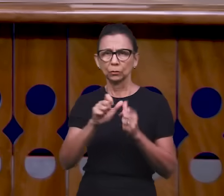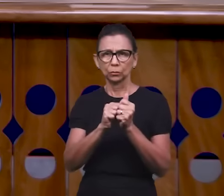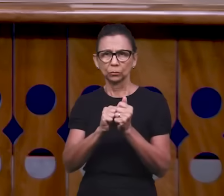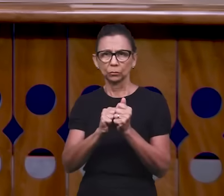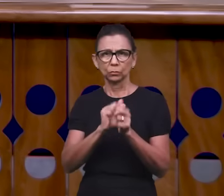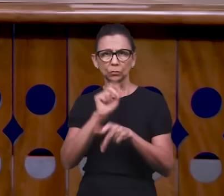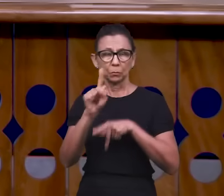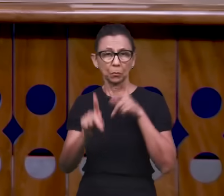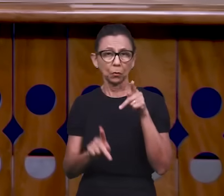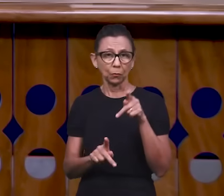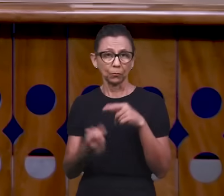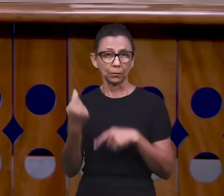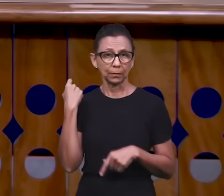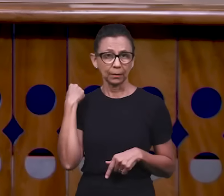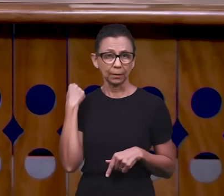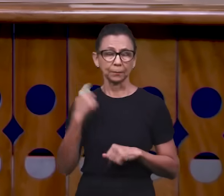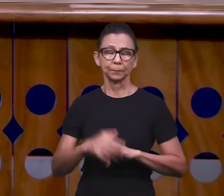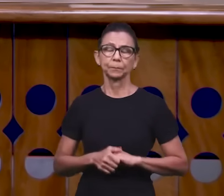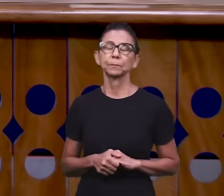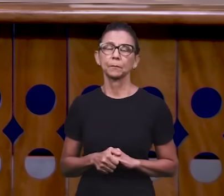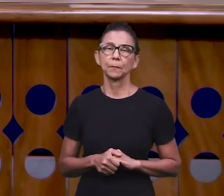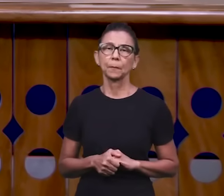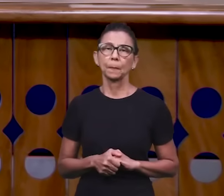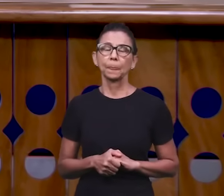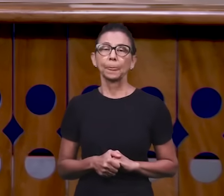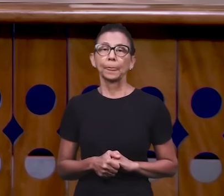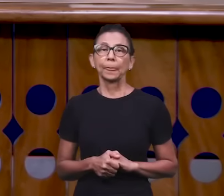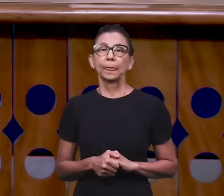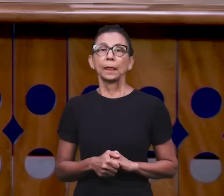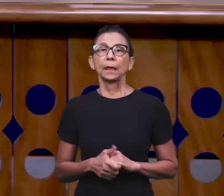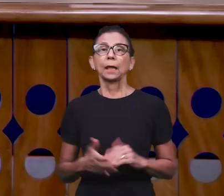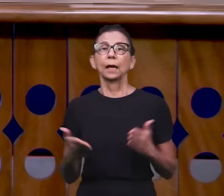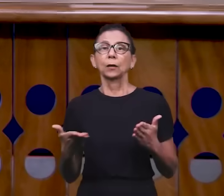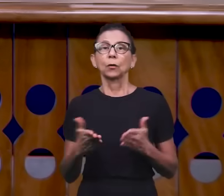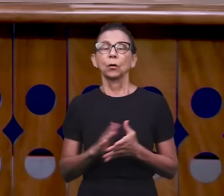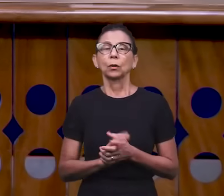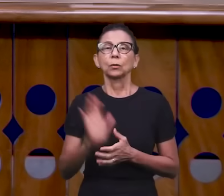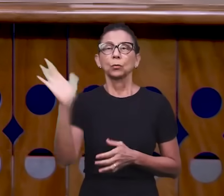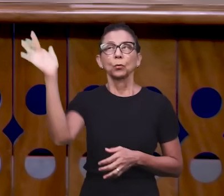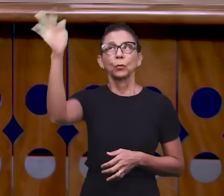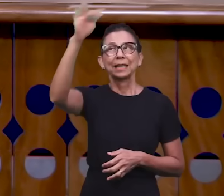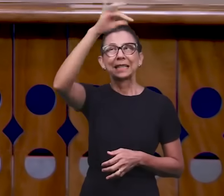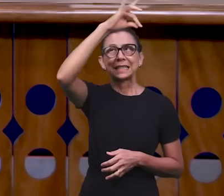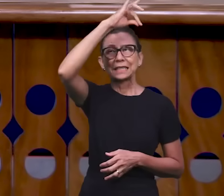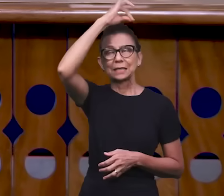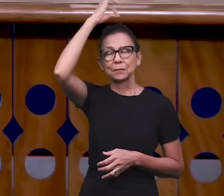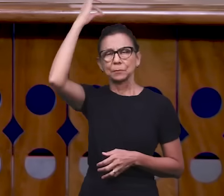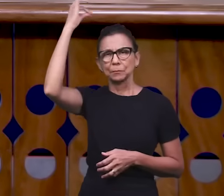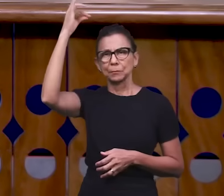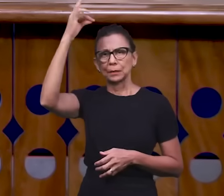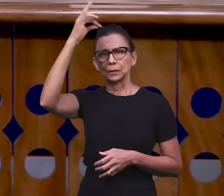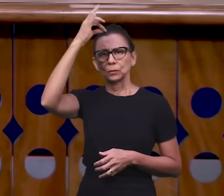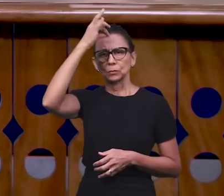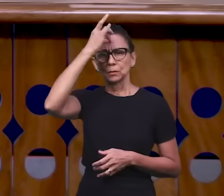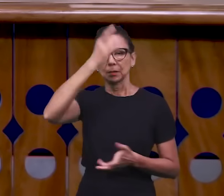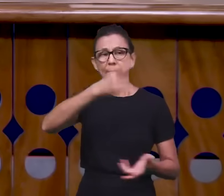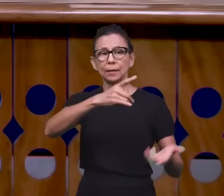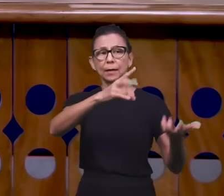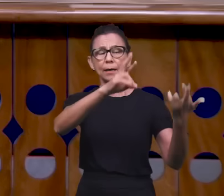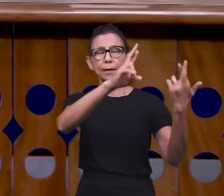povo. Cabe agora ao Espírito Santo a tarefa de desdobrar o seu